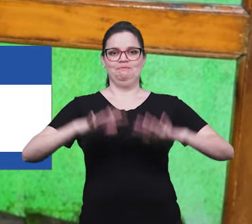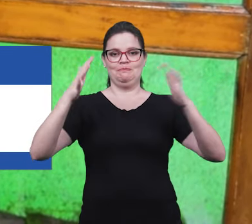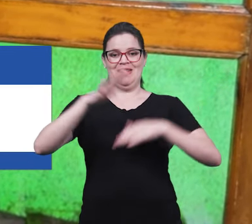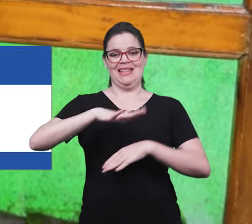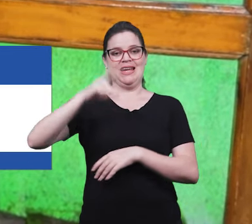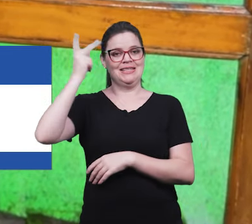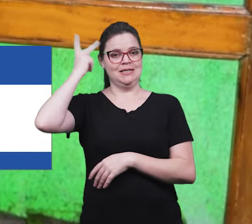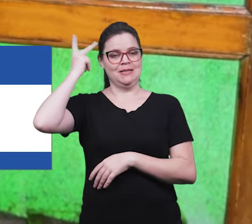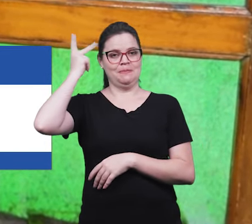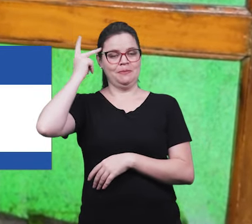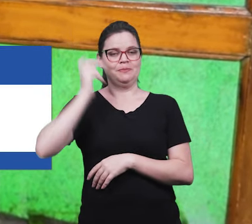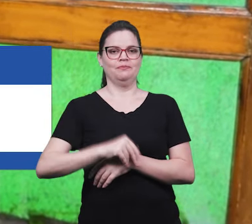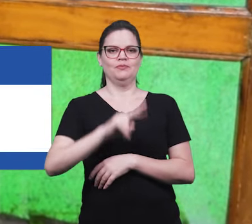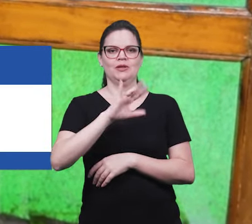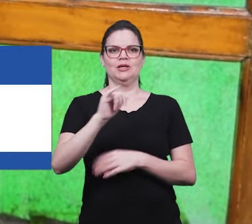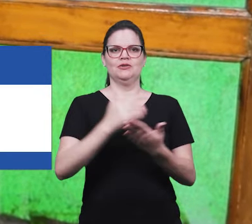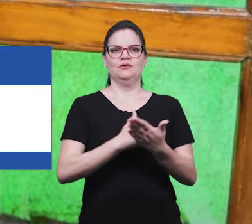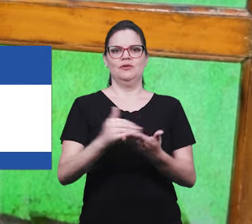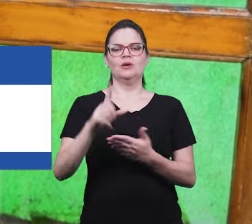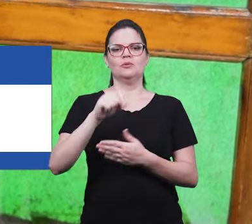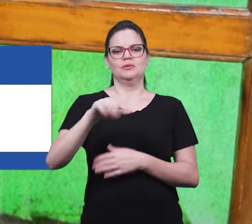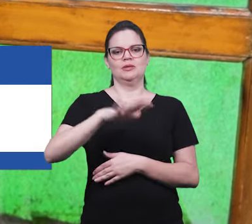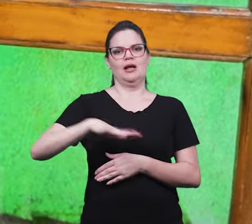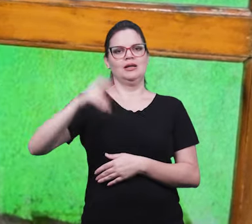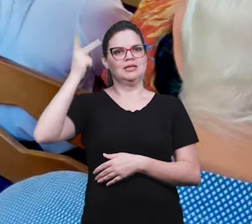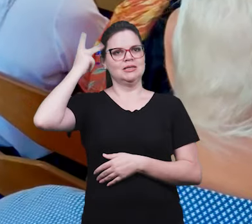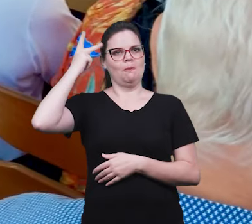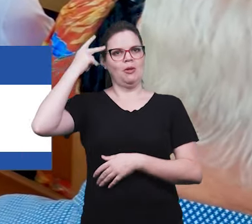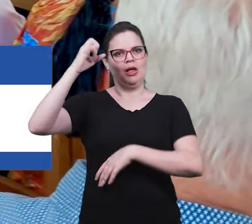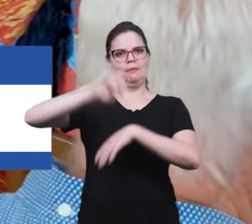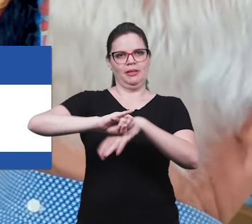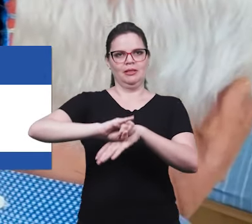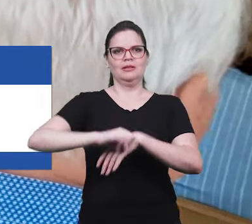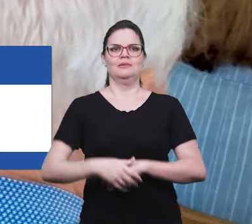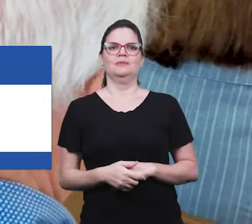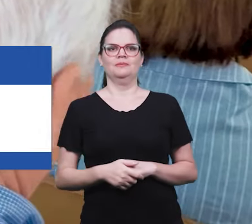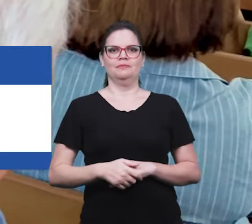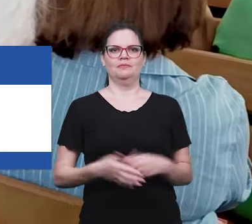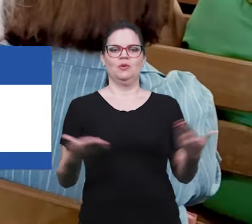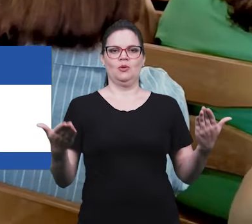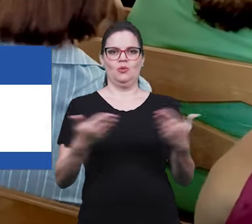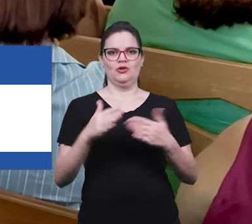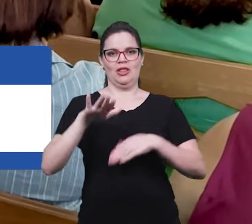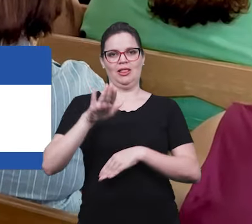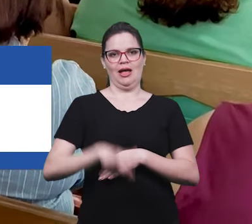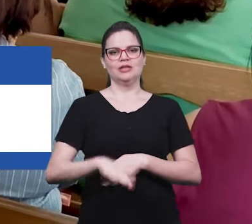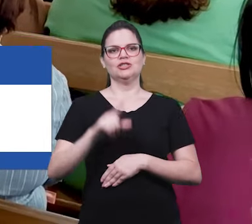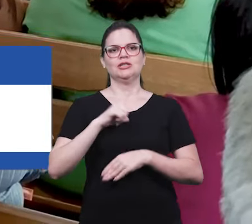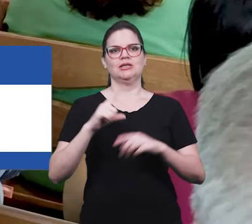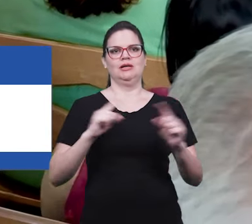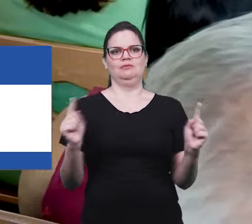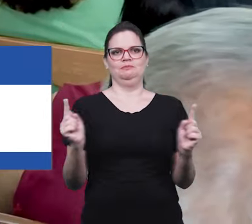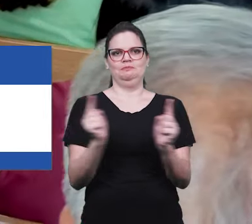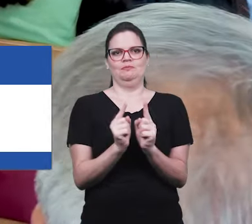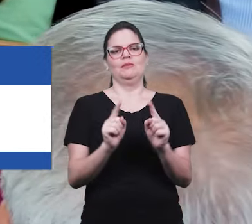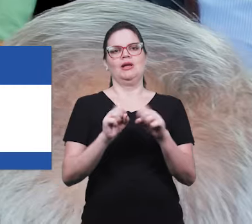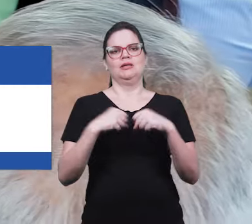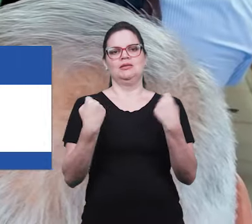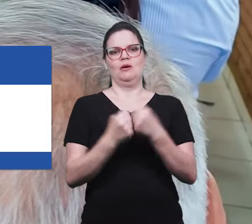São Paulo nós vamos começar falando da região da grande São Paulo na tarde deste sábado aconteceu um mini seminário do grupo de